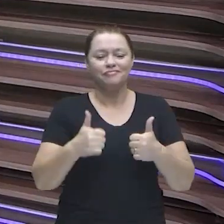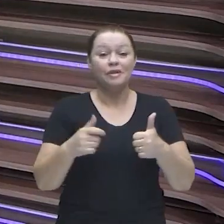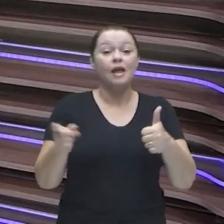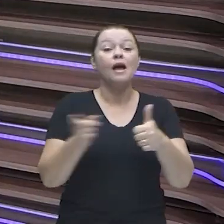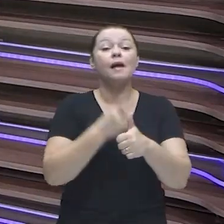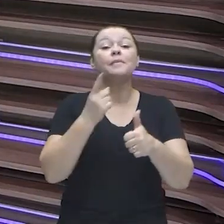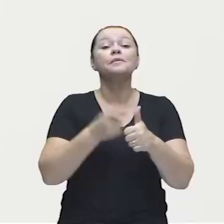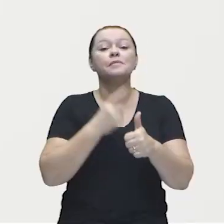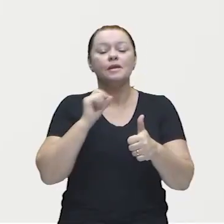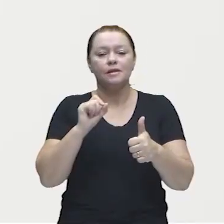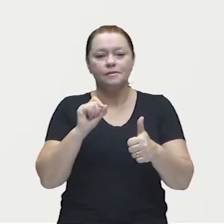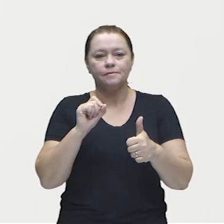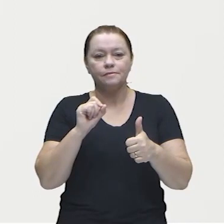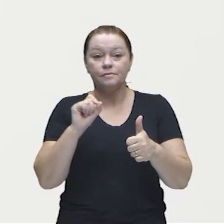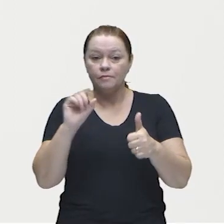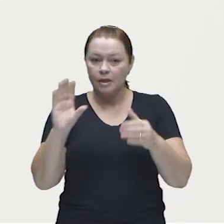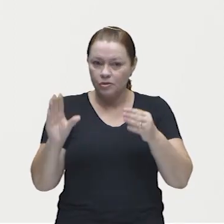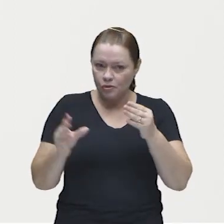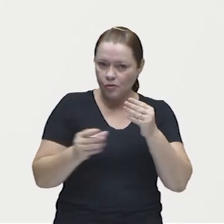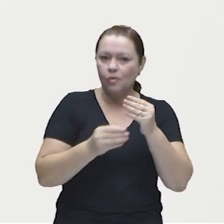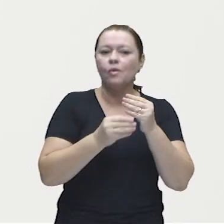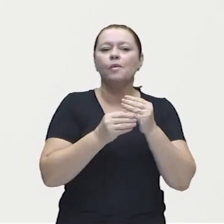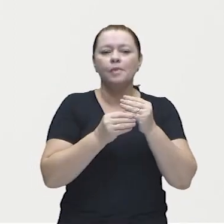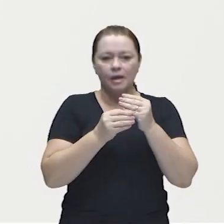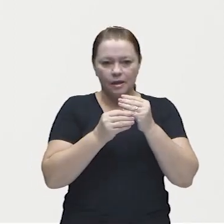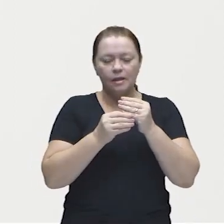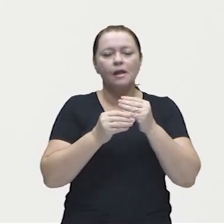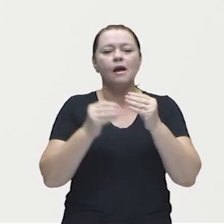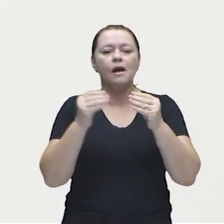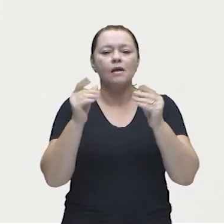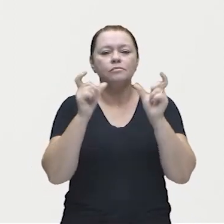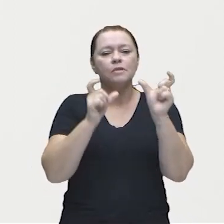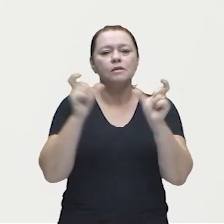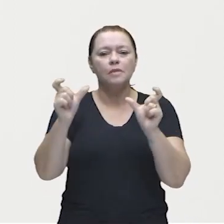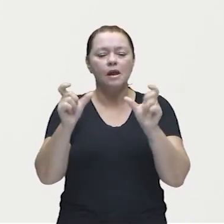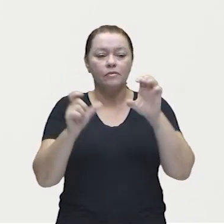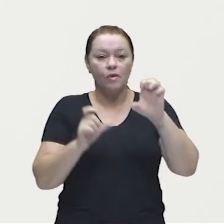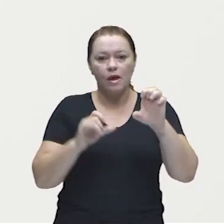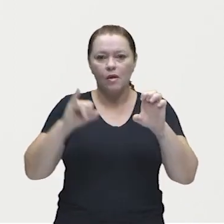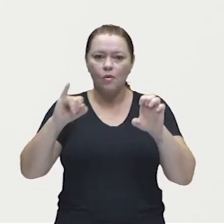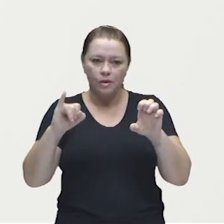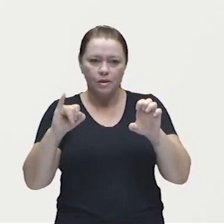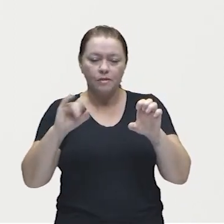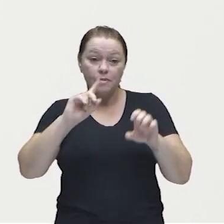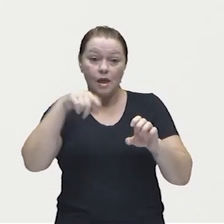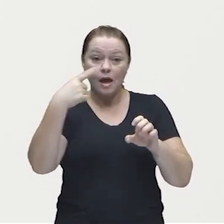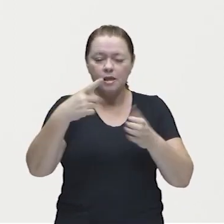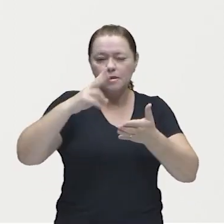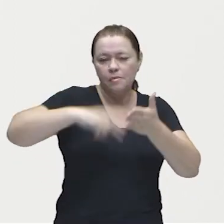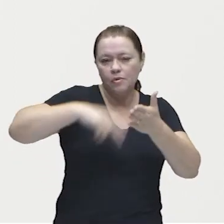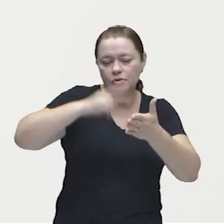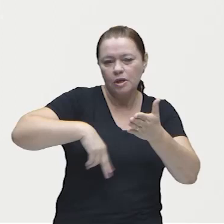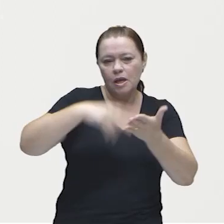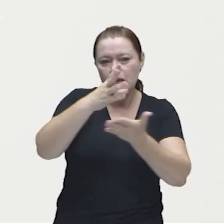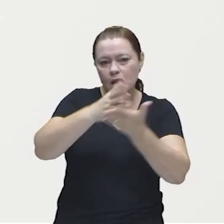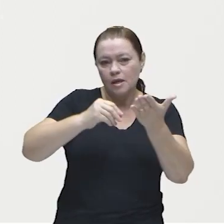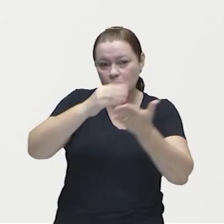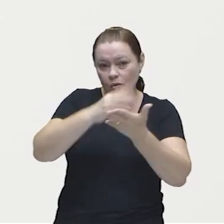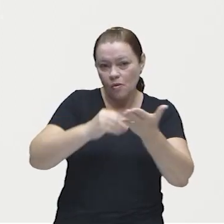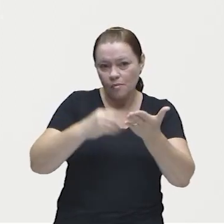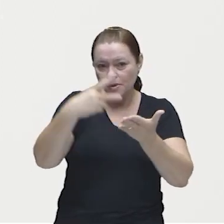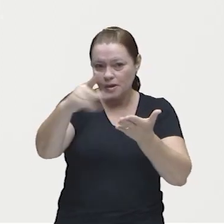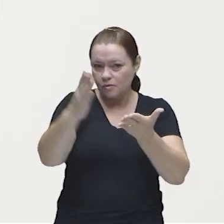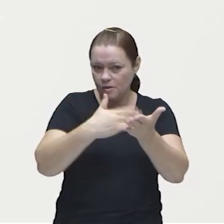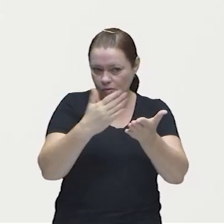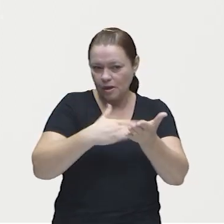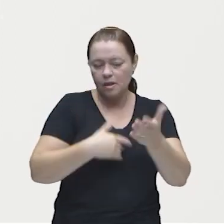aqui, olha. Complete as palavras com E ou I. A seguir, leia e copie as palavras.